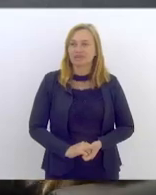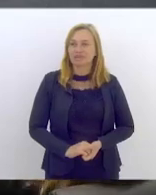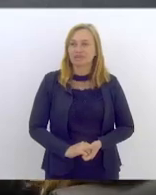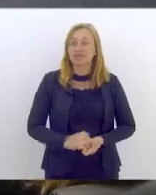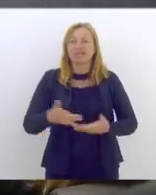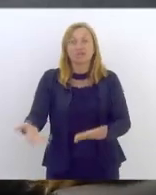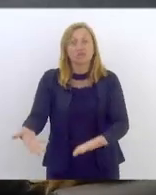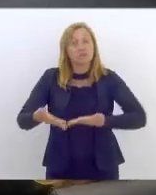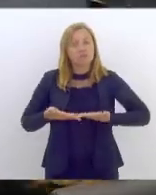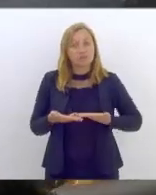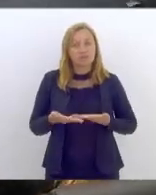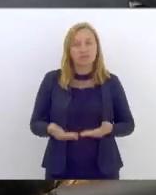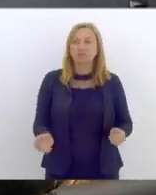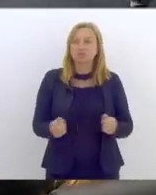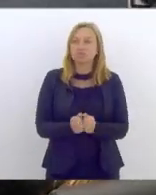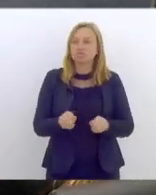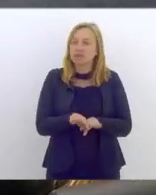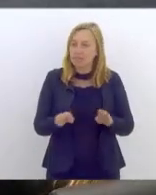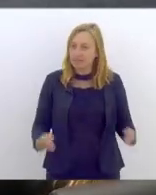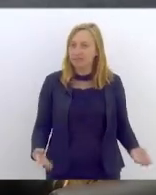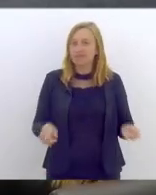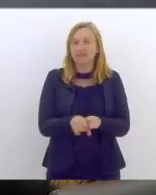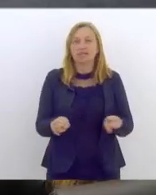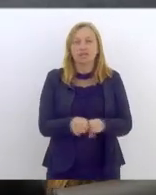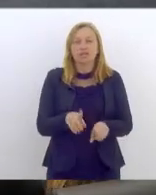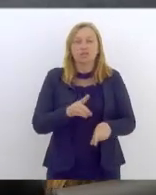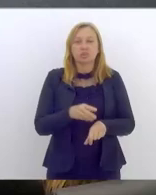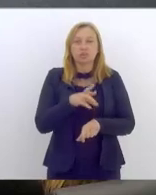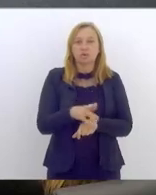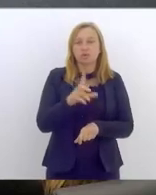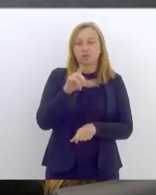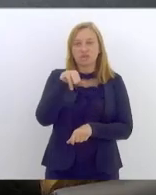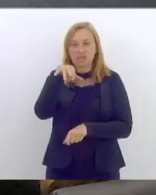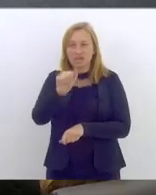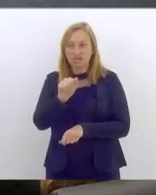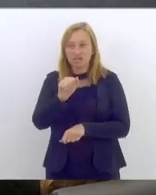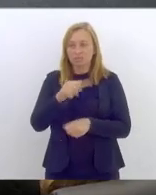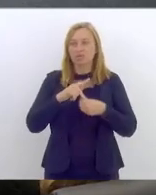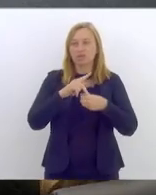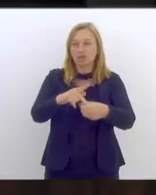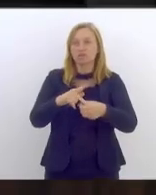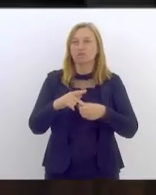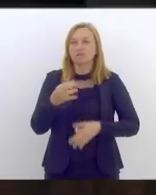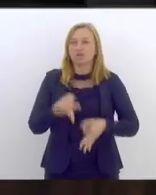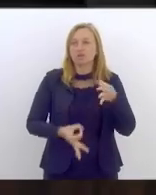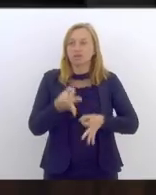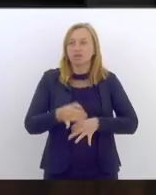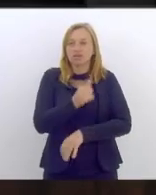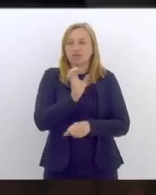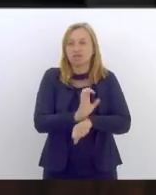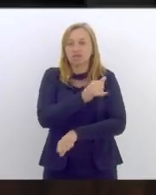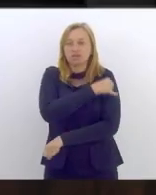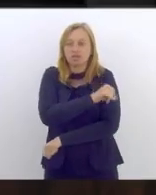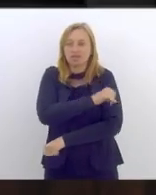convido para estar conosco a mesa também Dr Luciano Matos Procurador Geral de Justiça do Estado do Rio de Janeiro